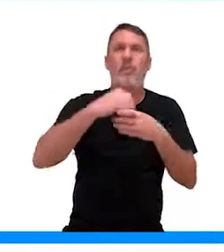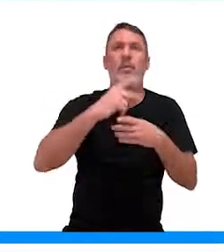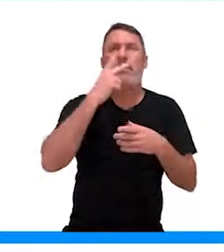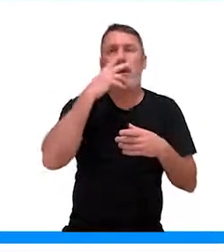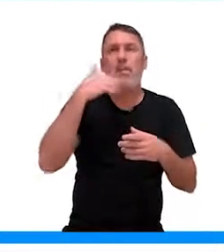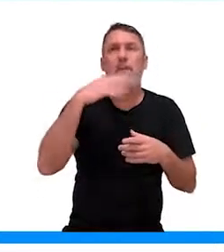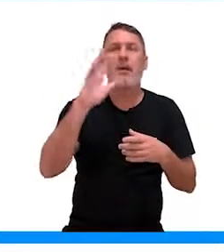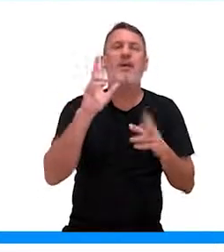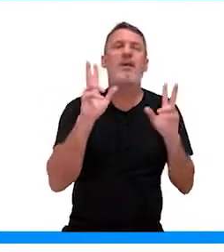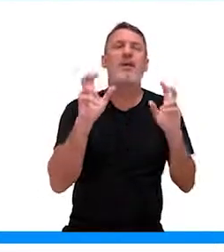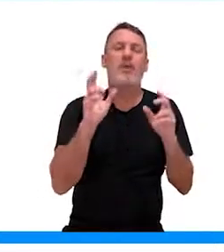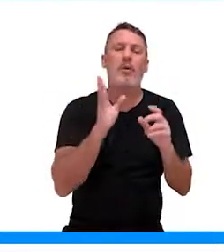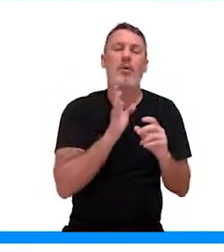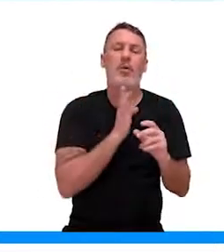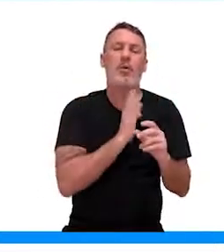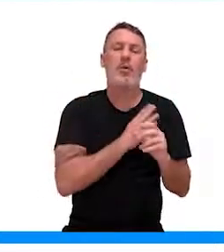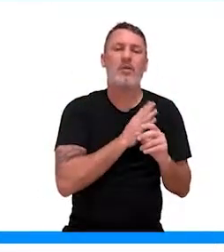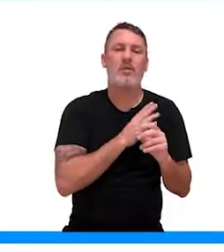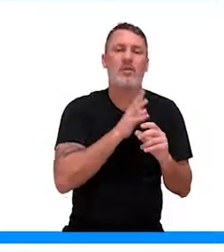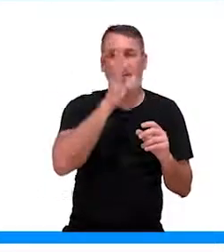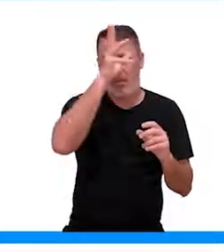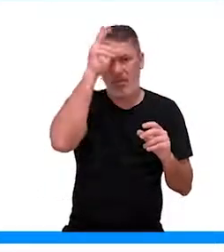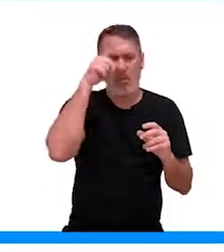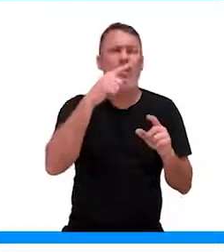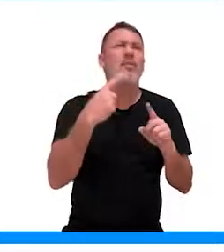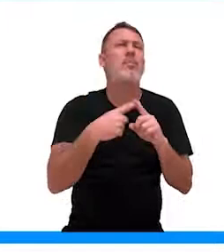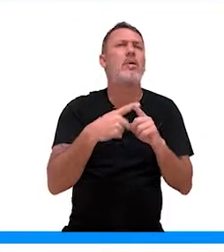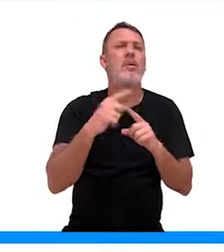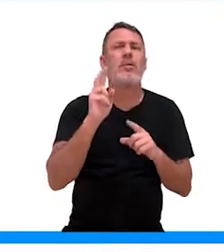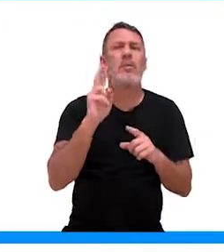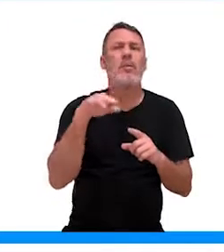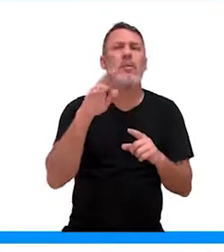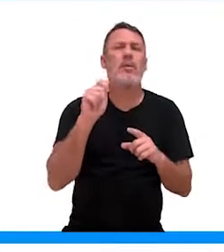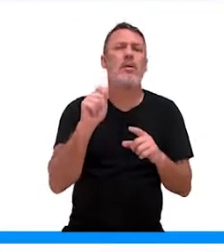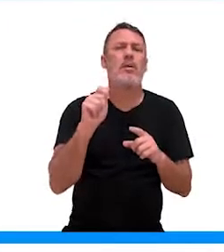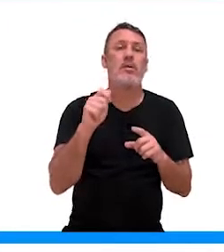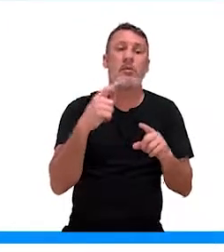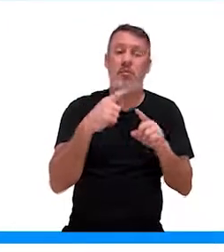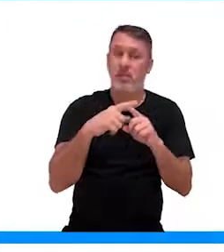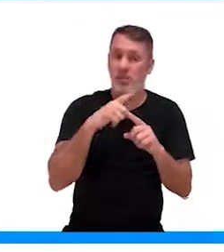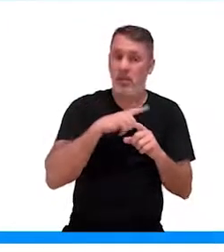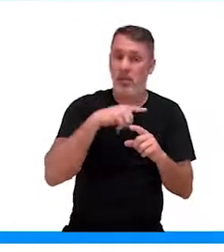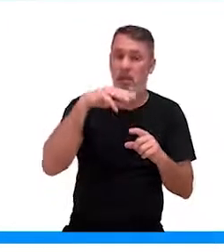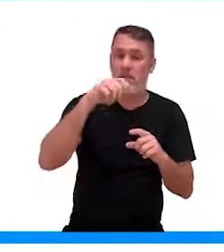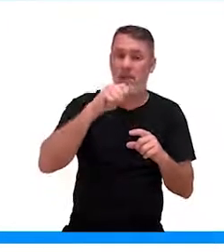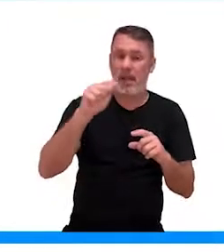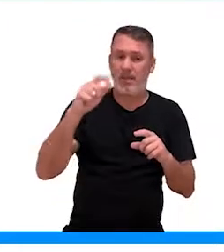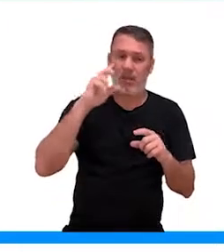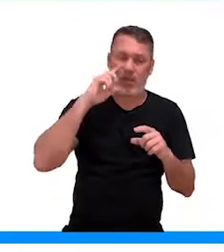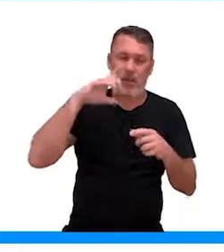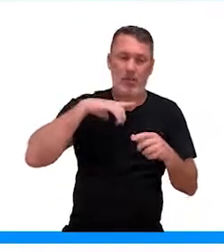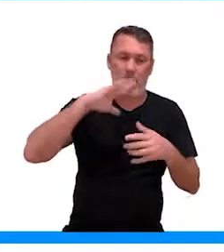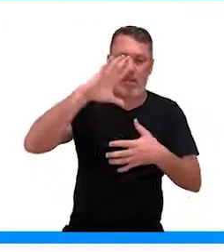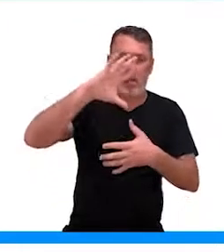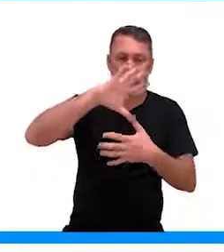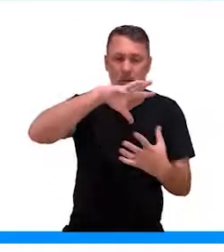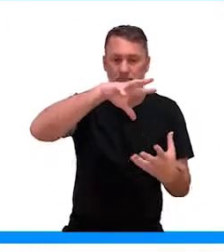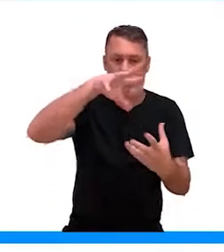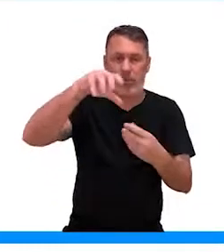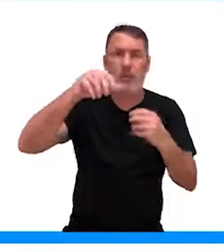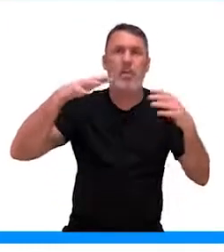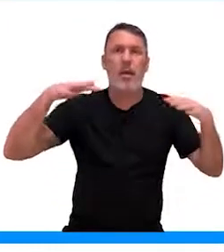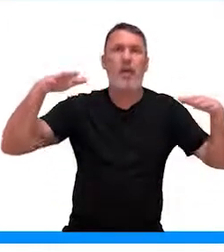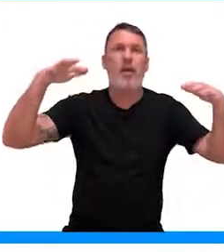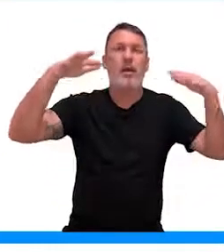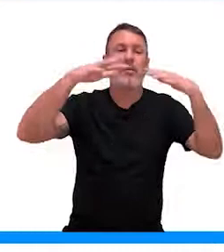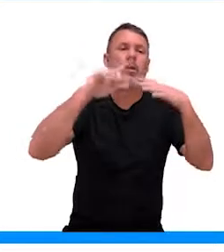floresta amazônica. Sabe por que ela é úmida, ou seja, é uma exceção à regra? Porque massas que se formam sobre o continente, elas tendem a ser secas.